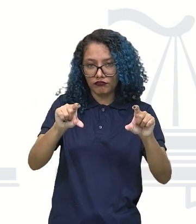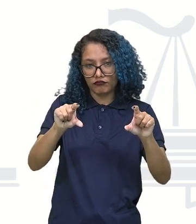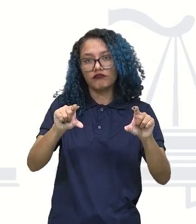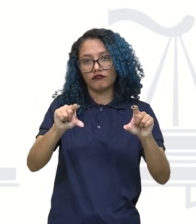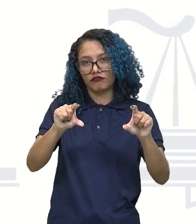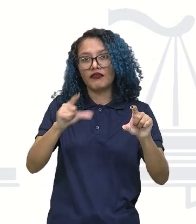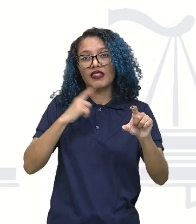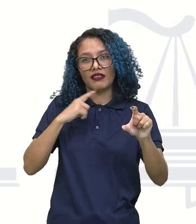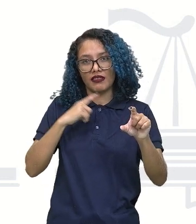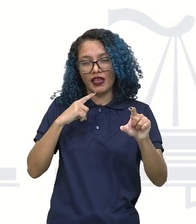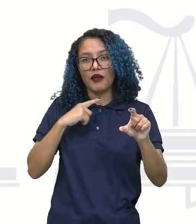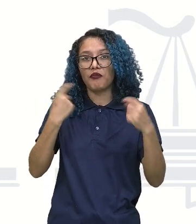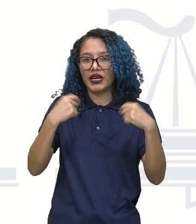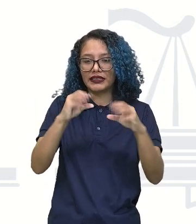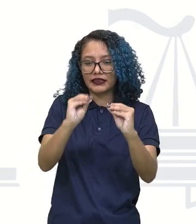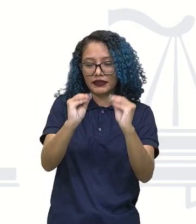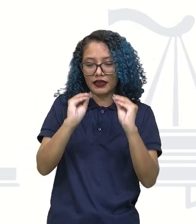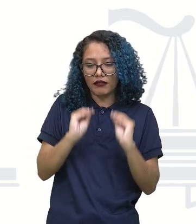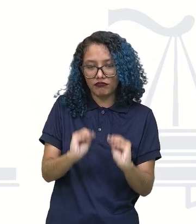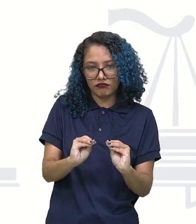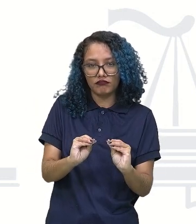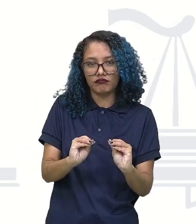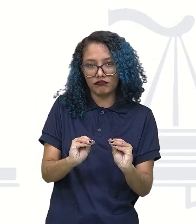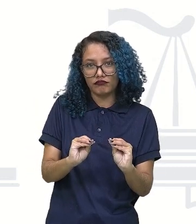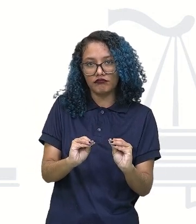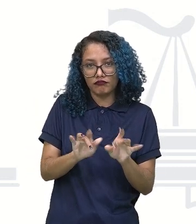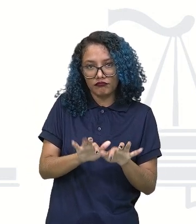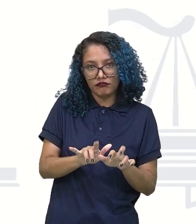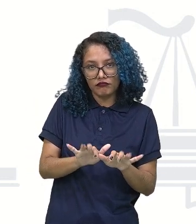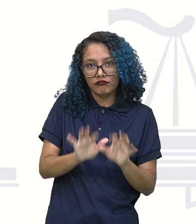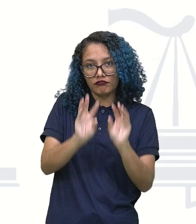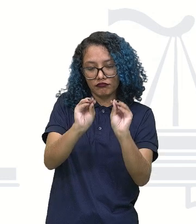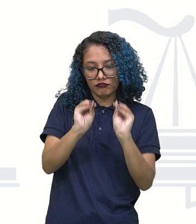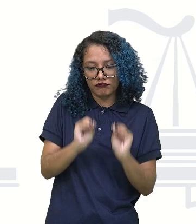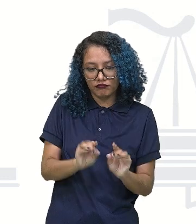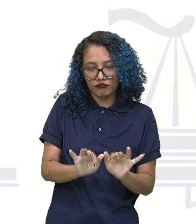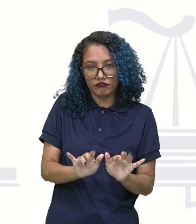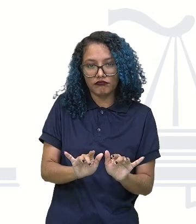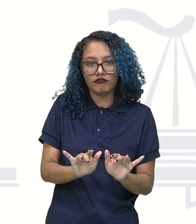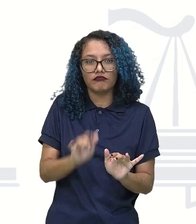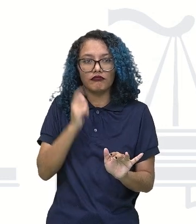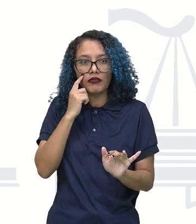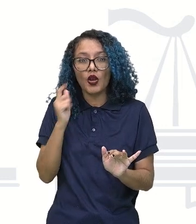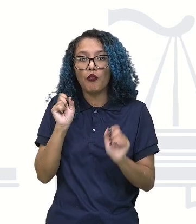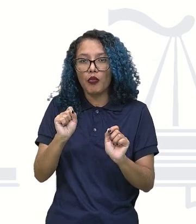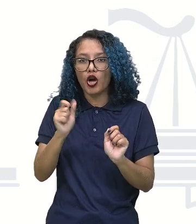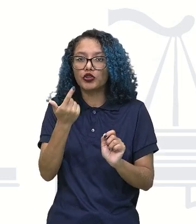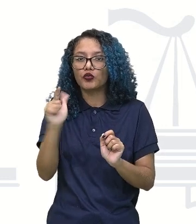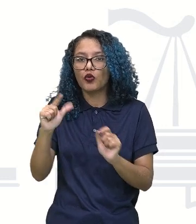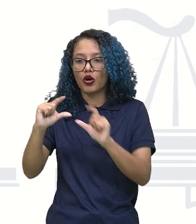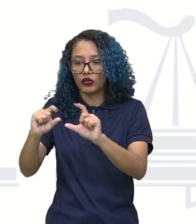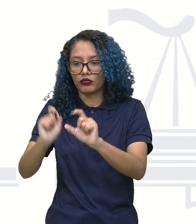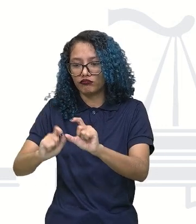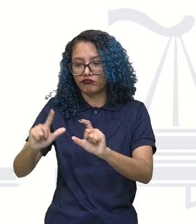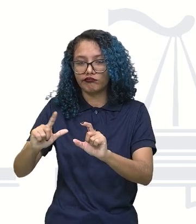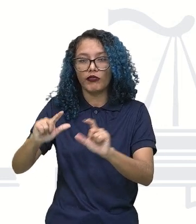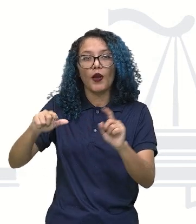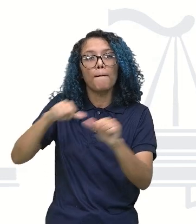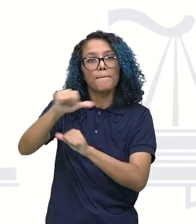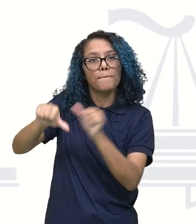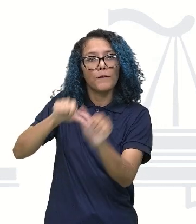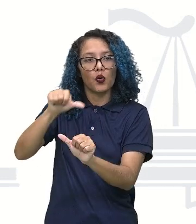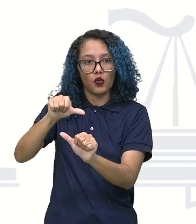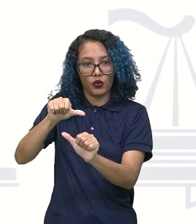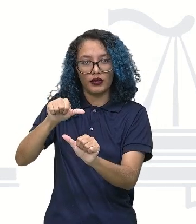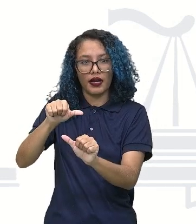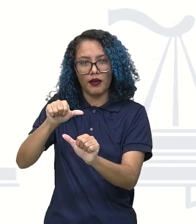E aí, eu não estou entendendo, não entendi que código é esse. Você pode clicar aqui nesse botãozinho de atualização. Ele vai atualizar e você